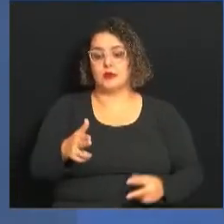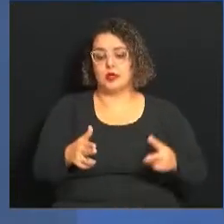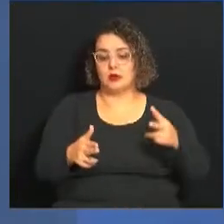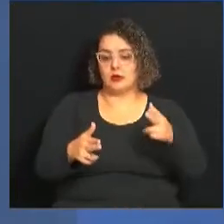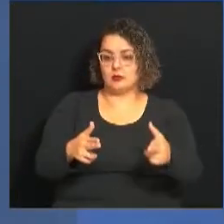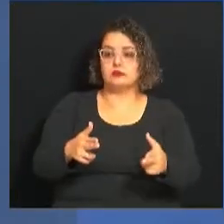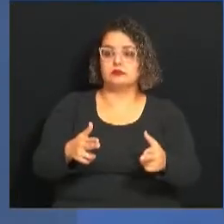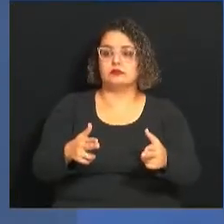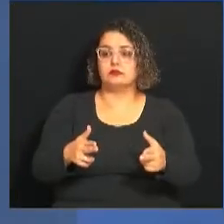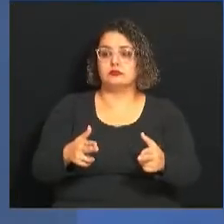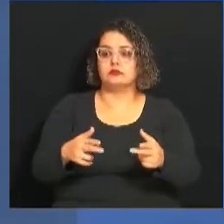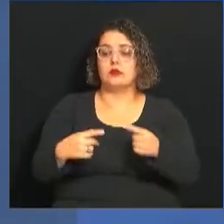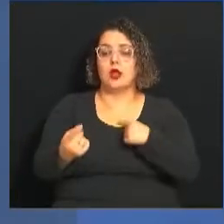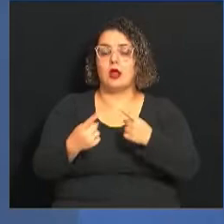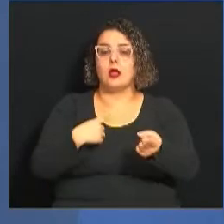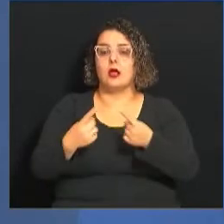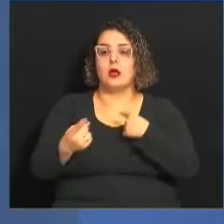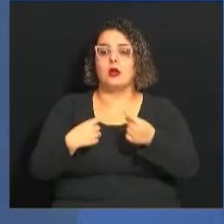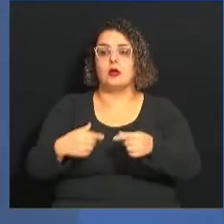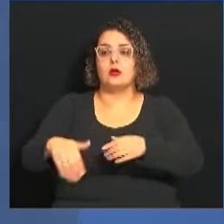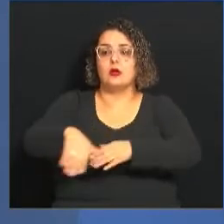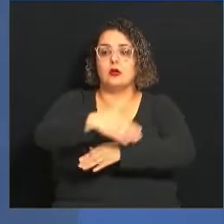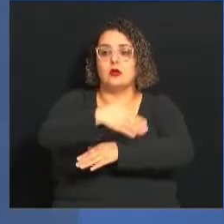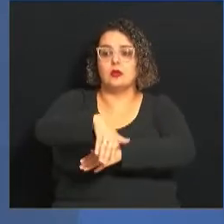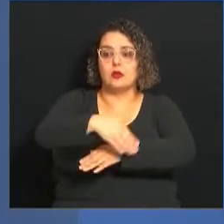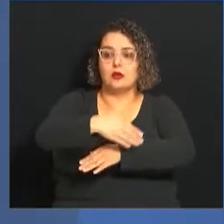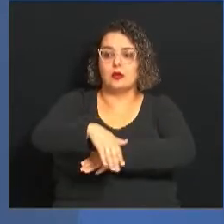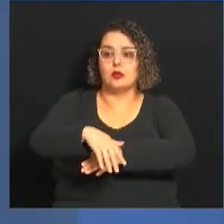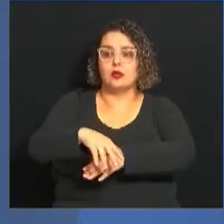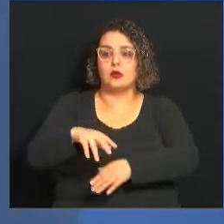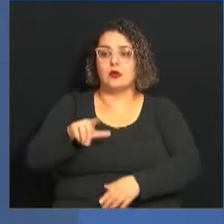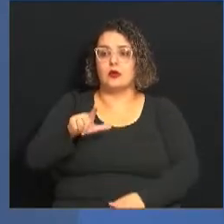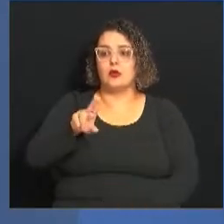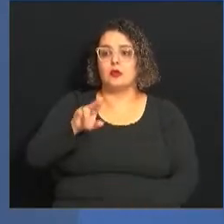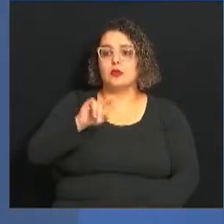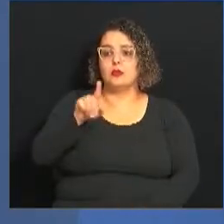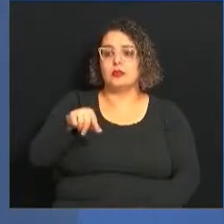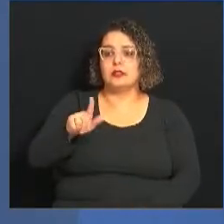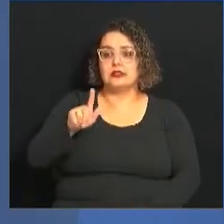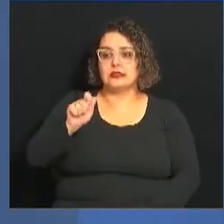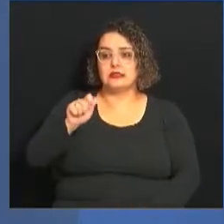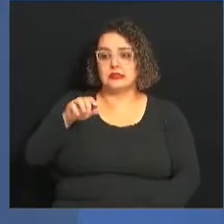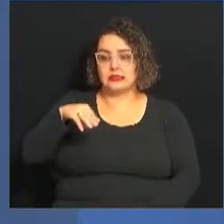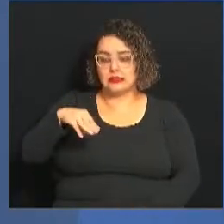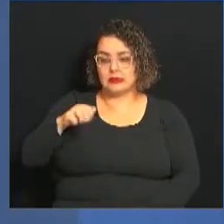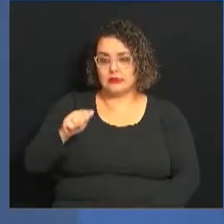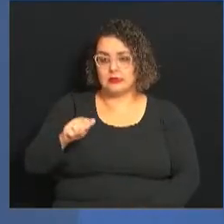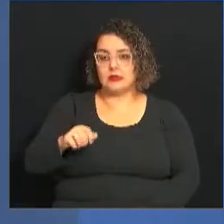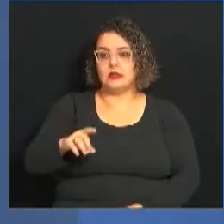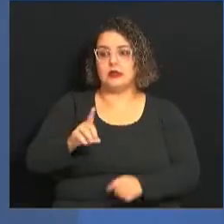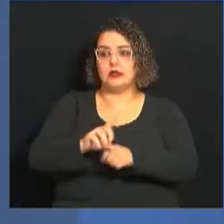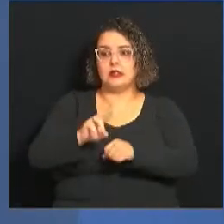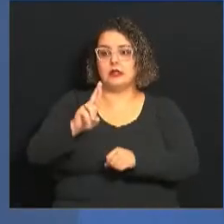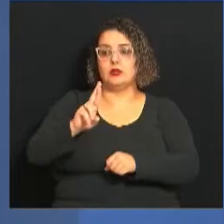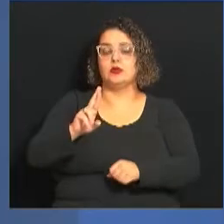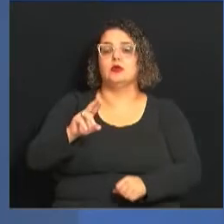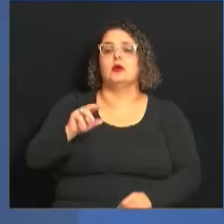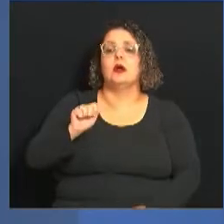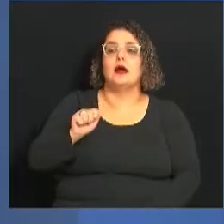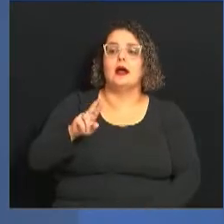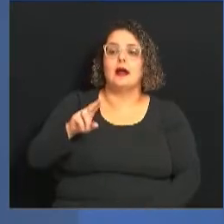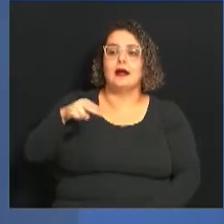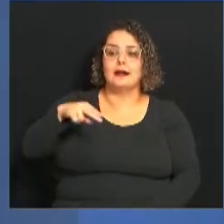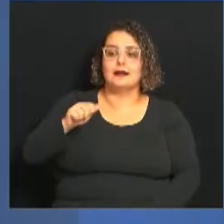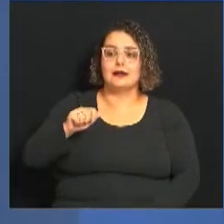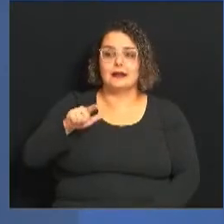ao tráfego de veículos nos trechos das vias Luiz Gama e Dr. Arnaldo de Carvalho. A Luiz Gama